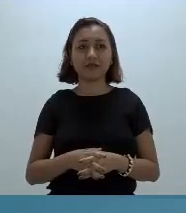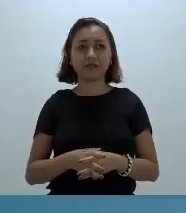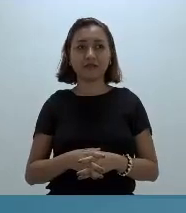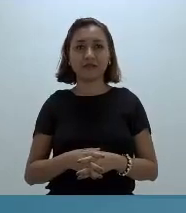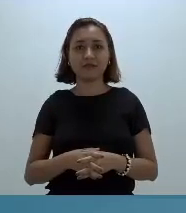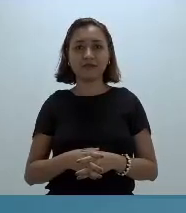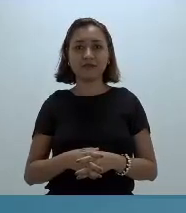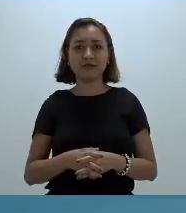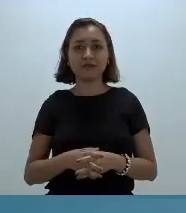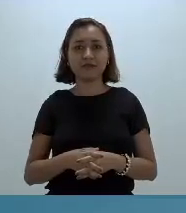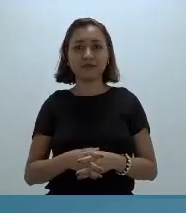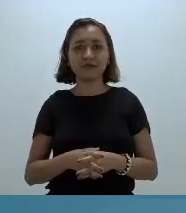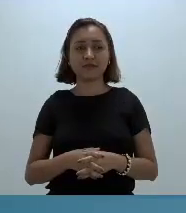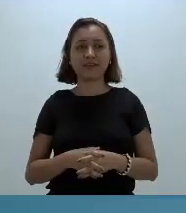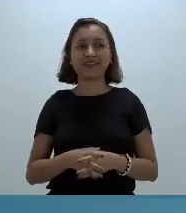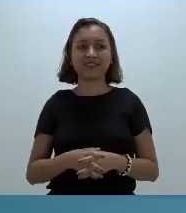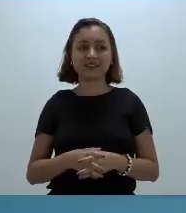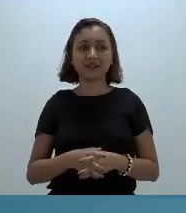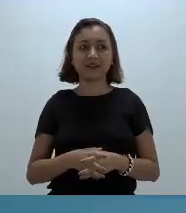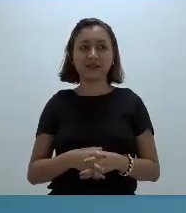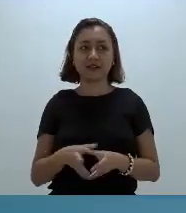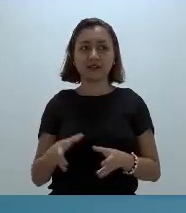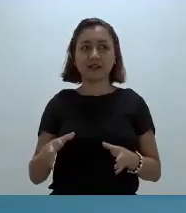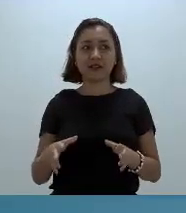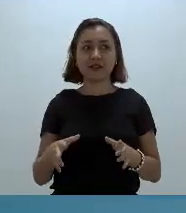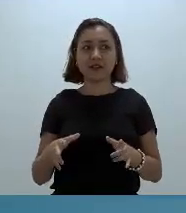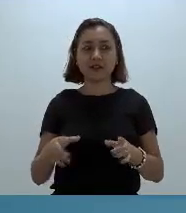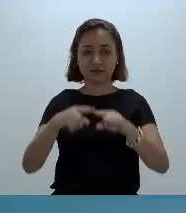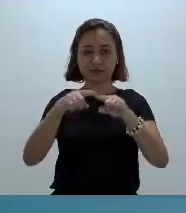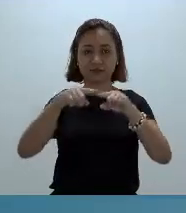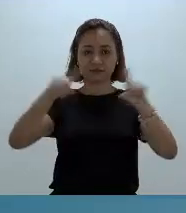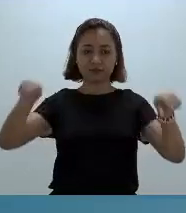Vamos à parte administrativa.